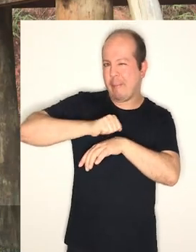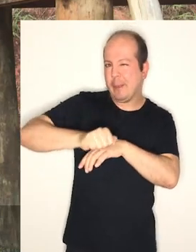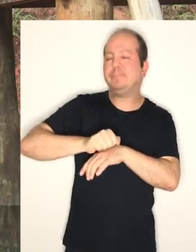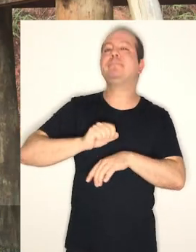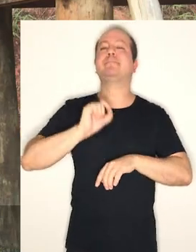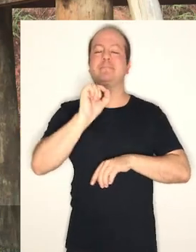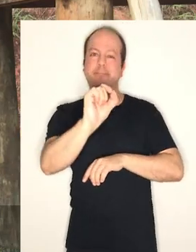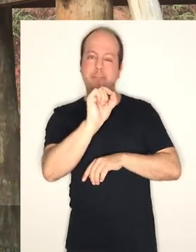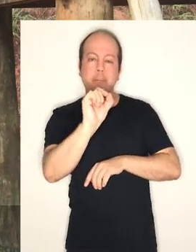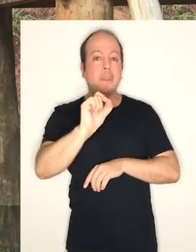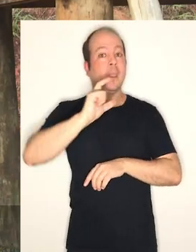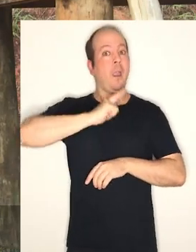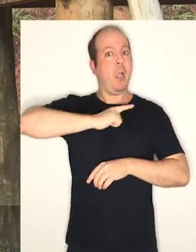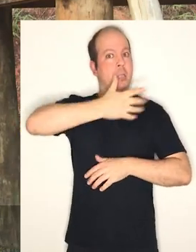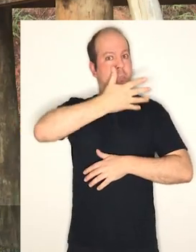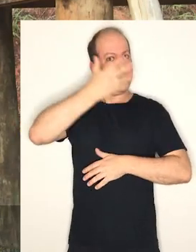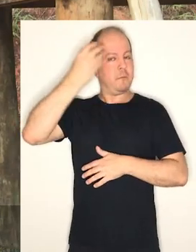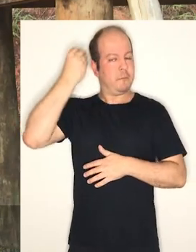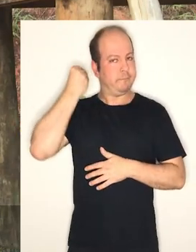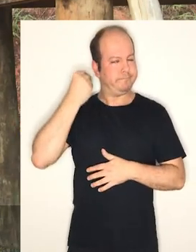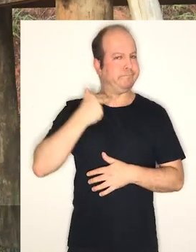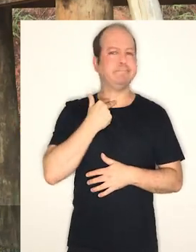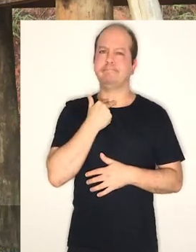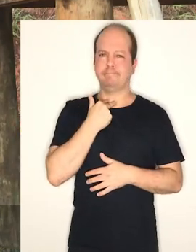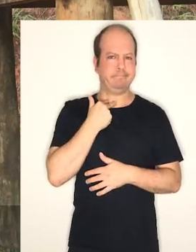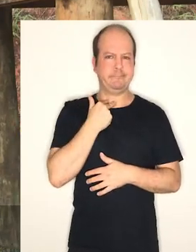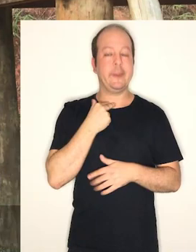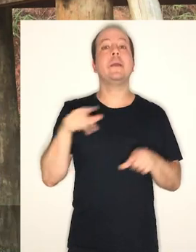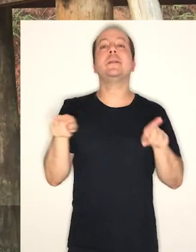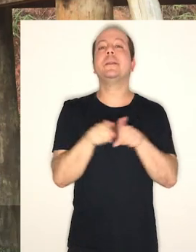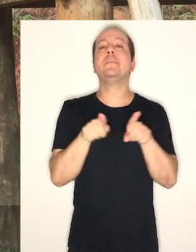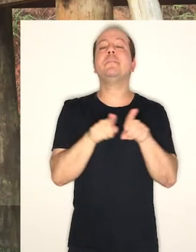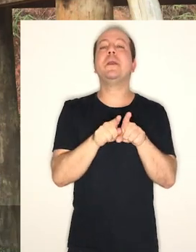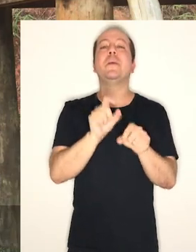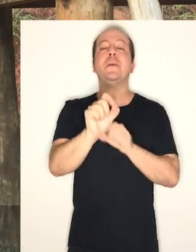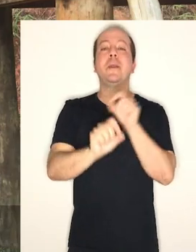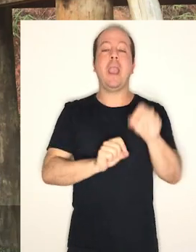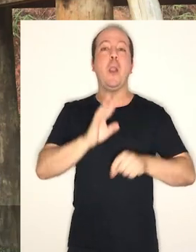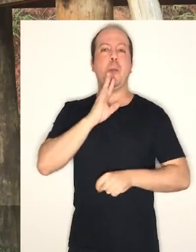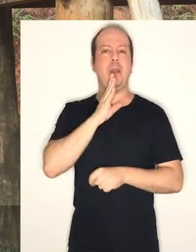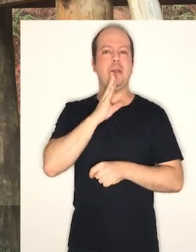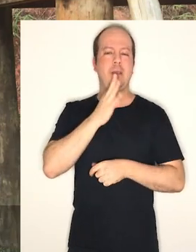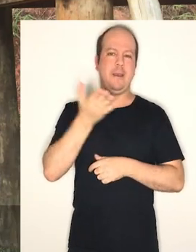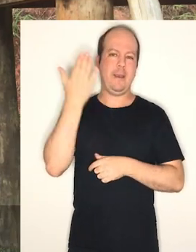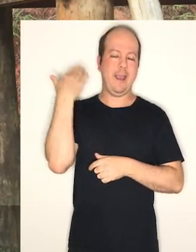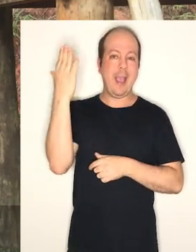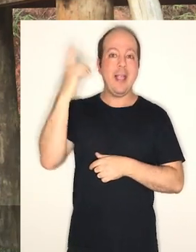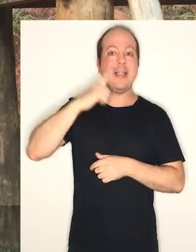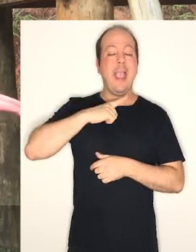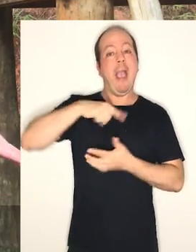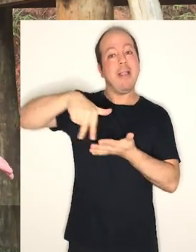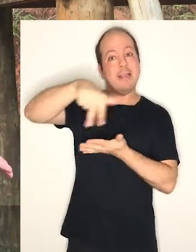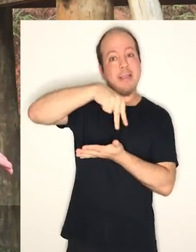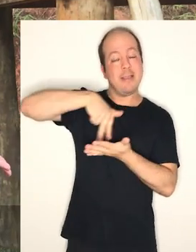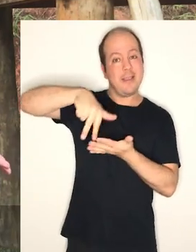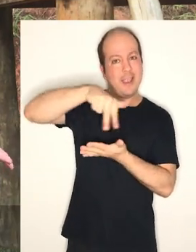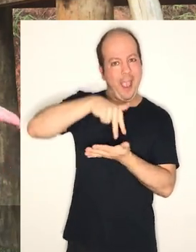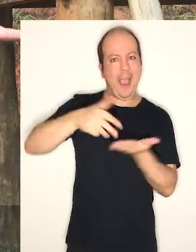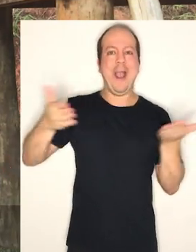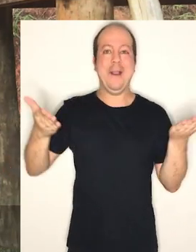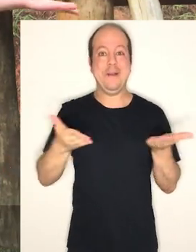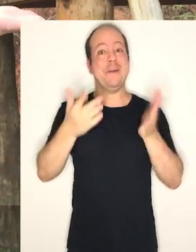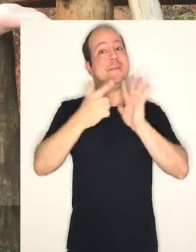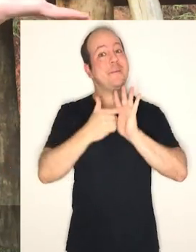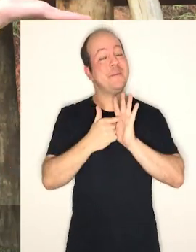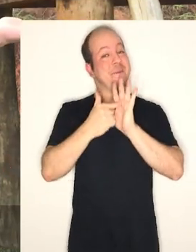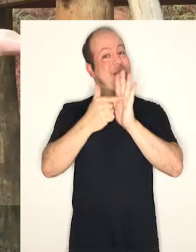sabão. E para não esquecer, esse conhecimento foi registrado numa dança que